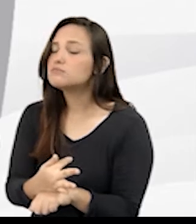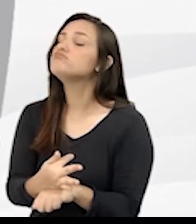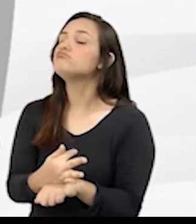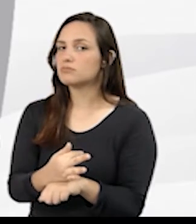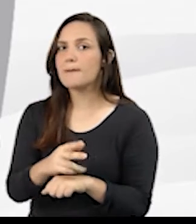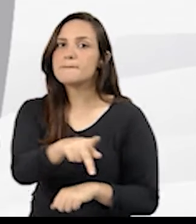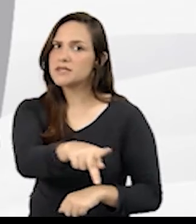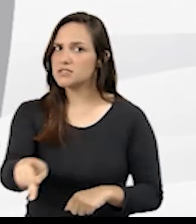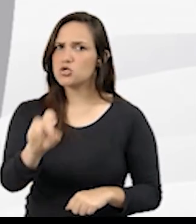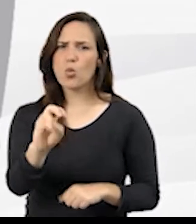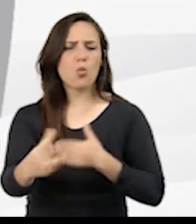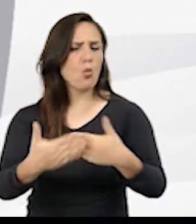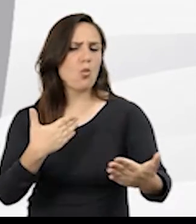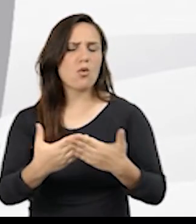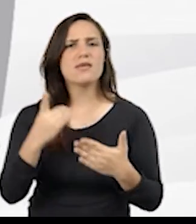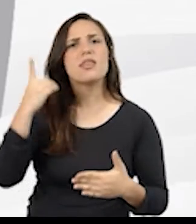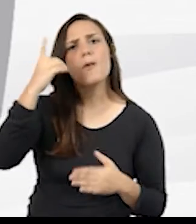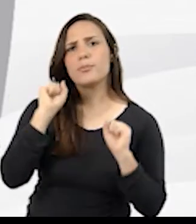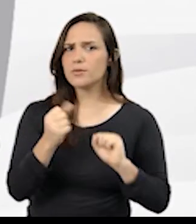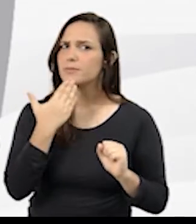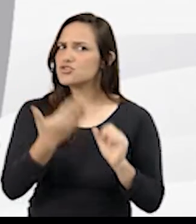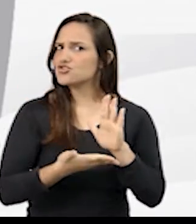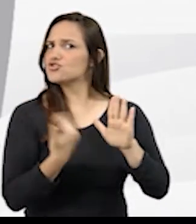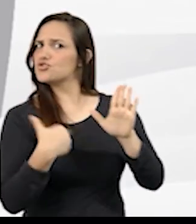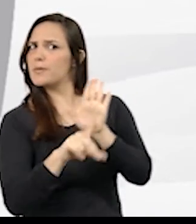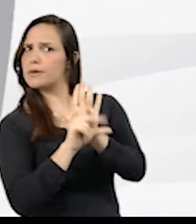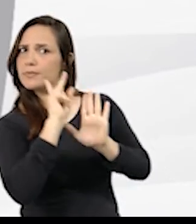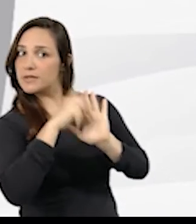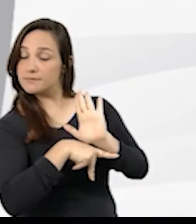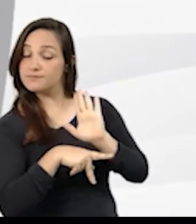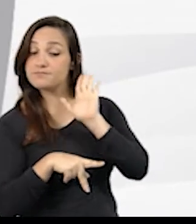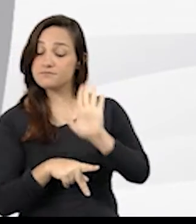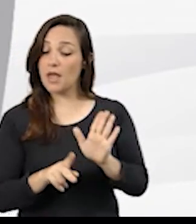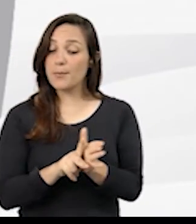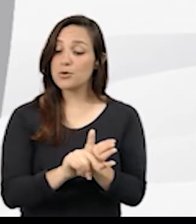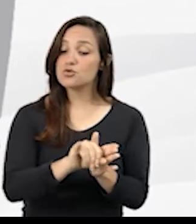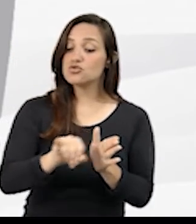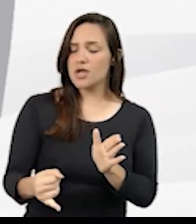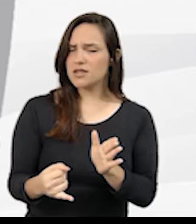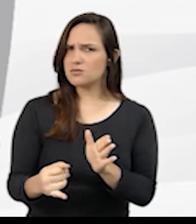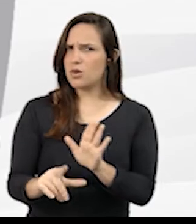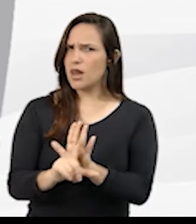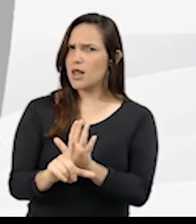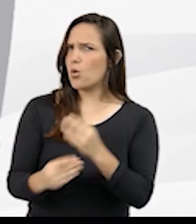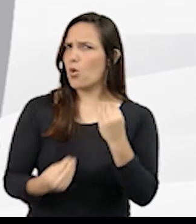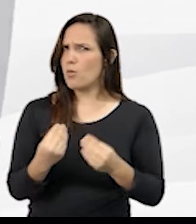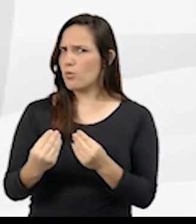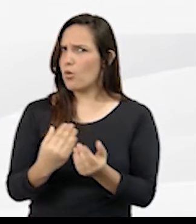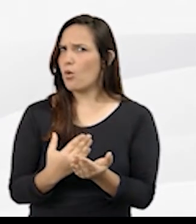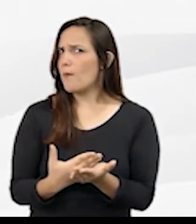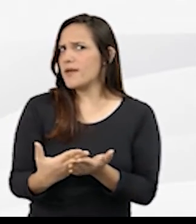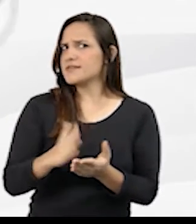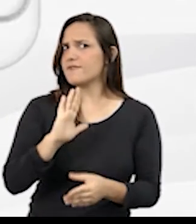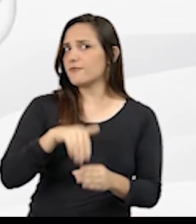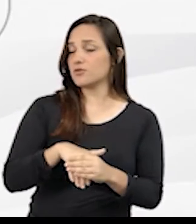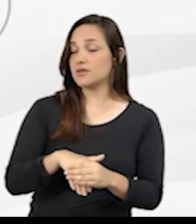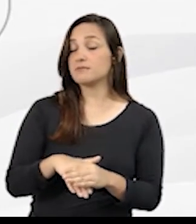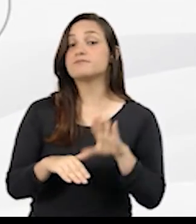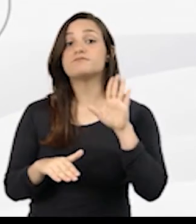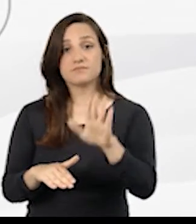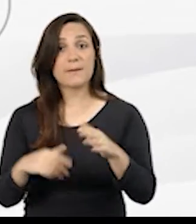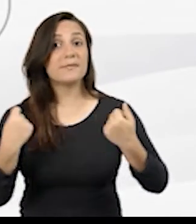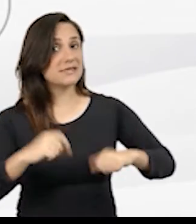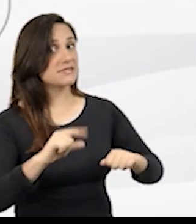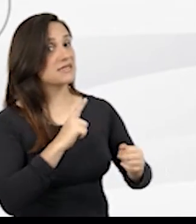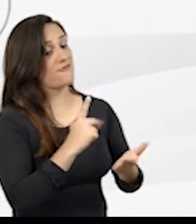deputado pode pedir a retirada do texto da ordem do dia. Esses projetos entram na ordem do dia após o